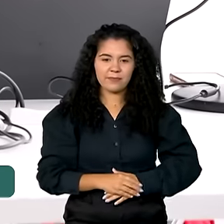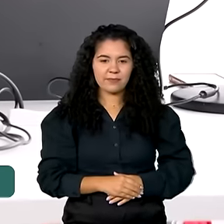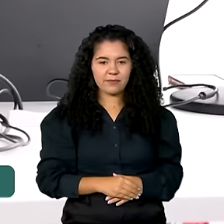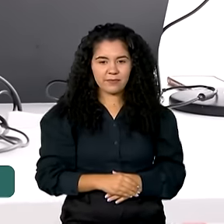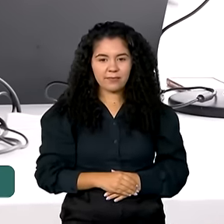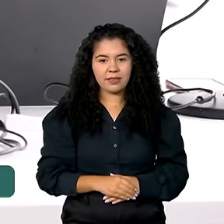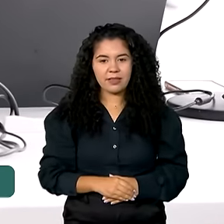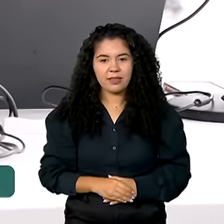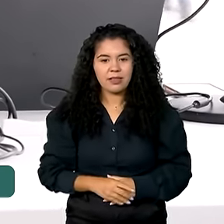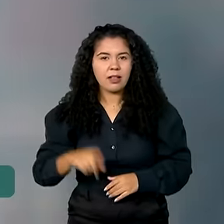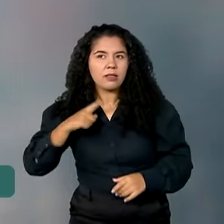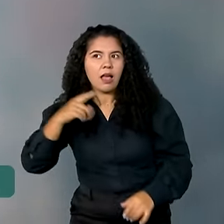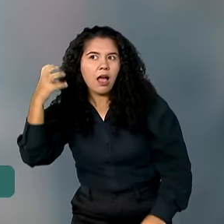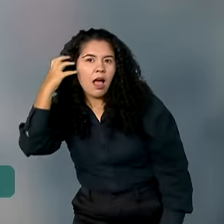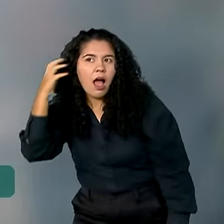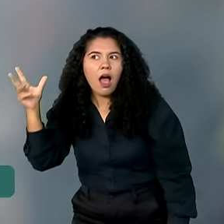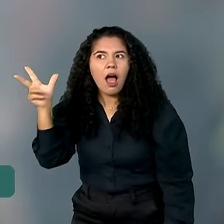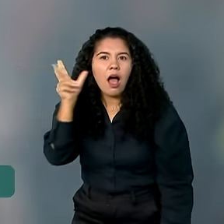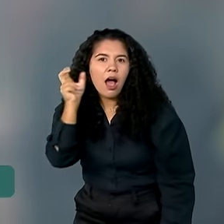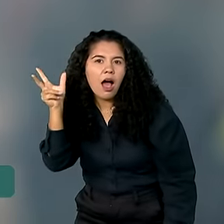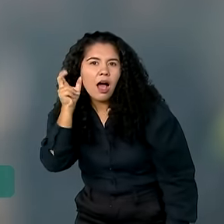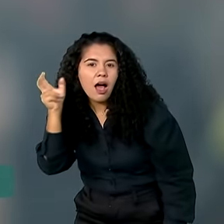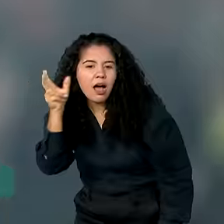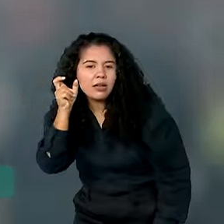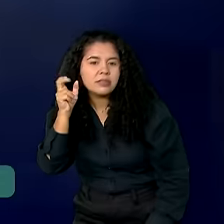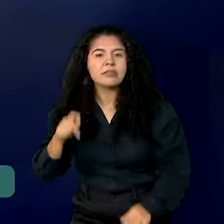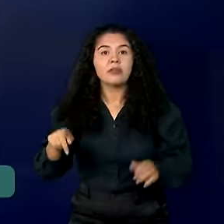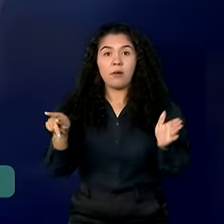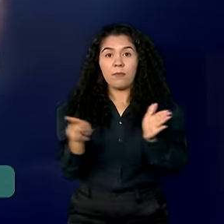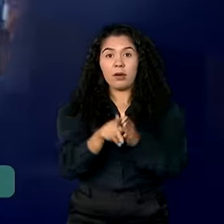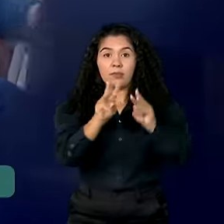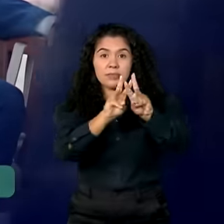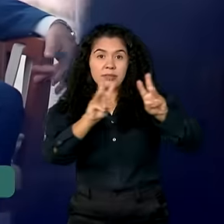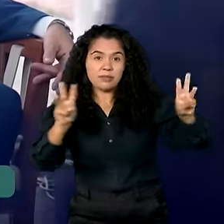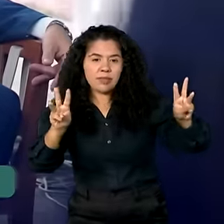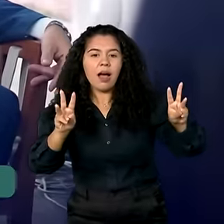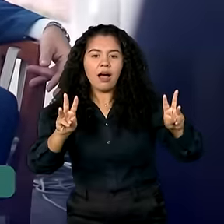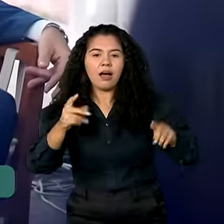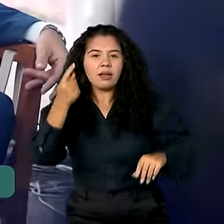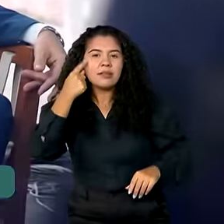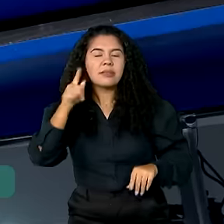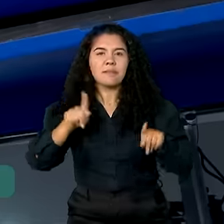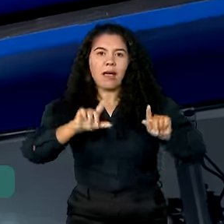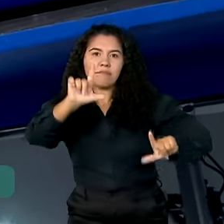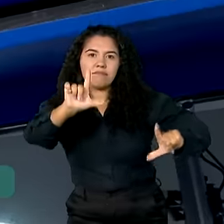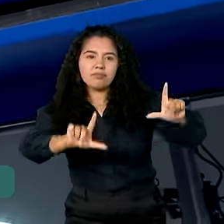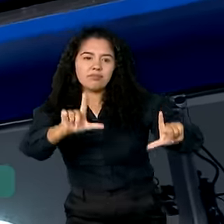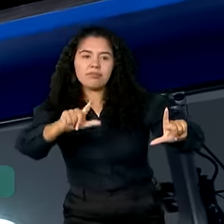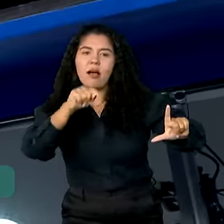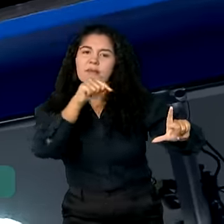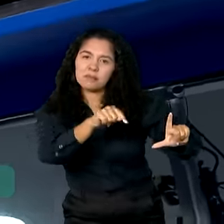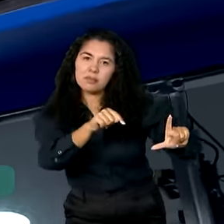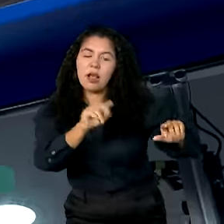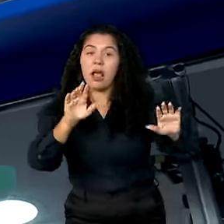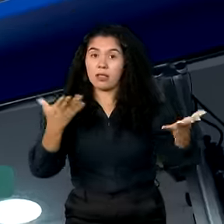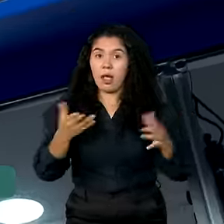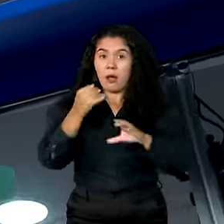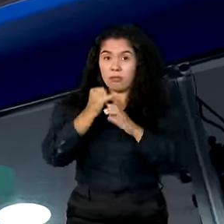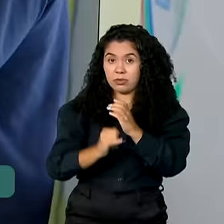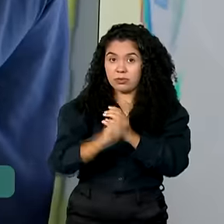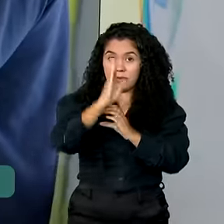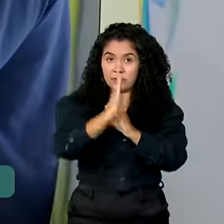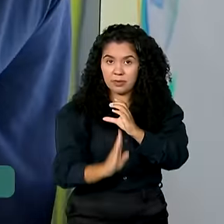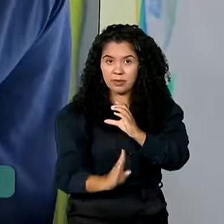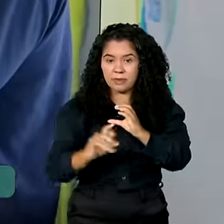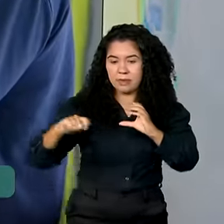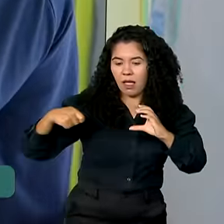Pelas ondas do rádio, nas agências de notícias online ou na tradicional televisão, a empresa Brasil de Comunicação,